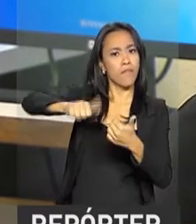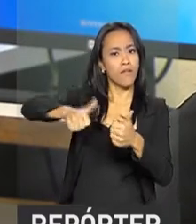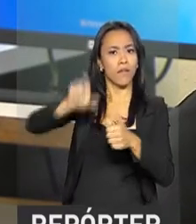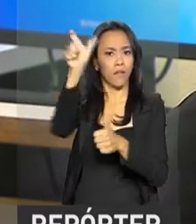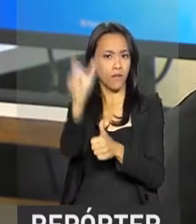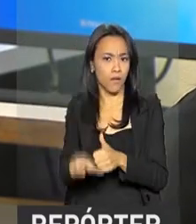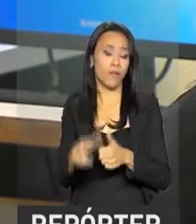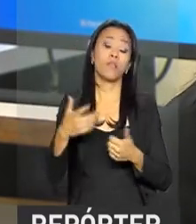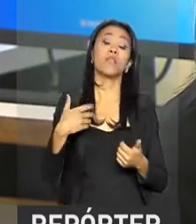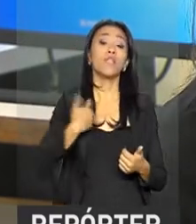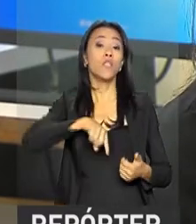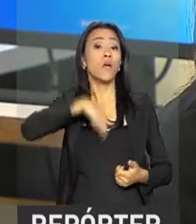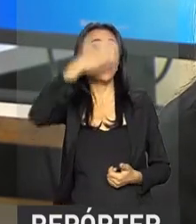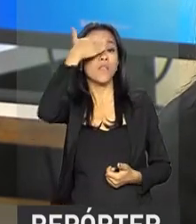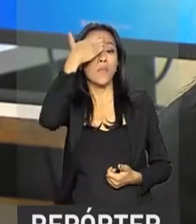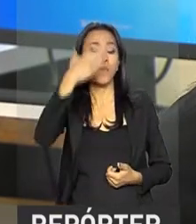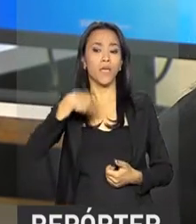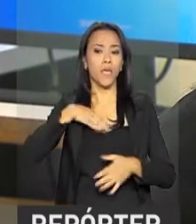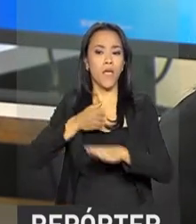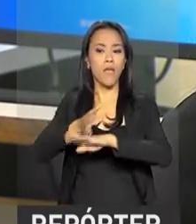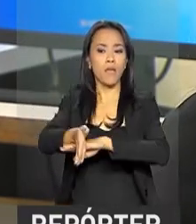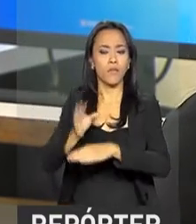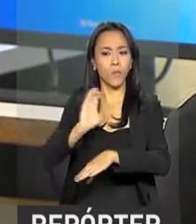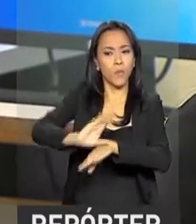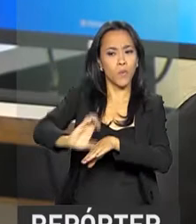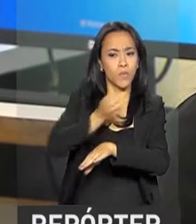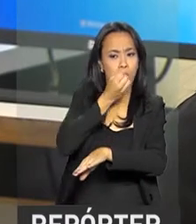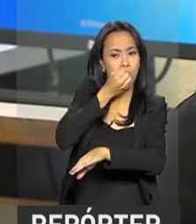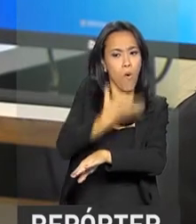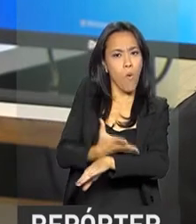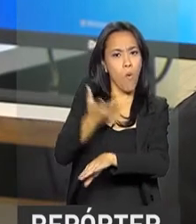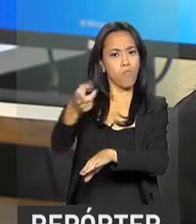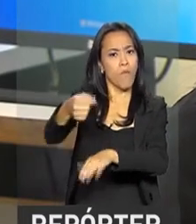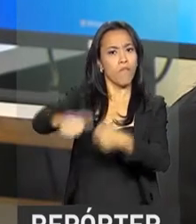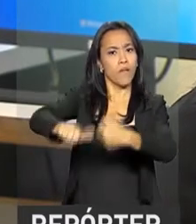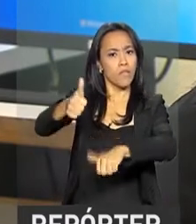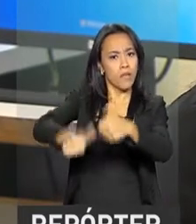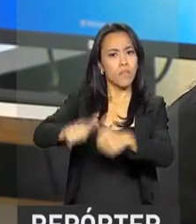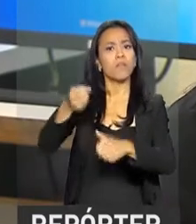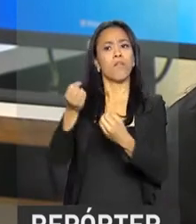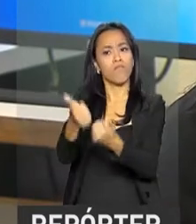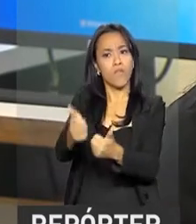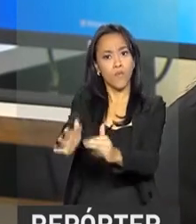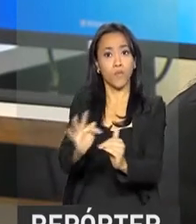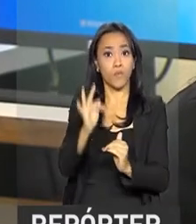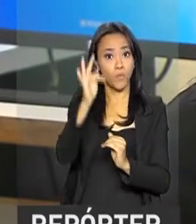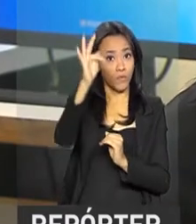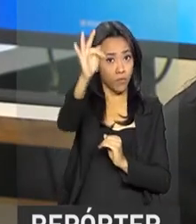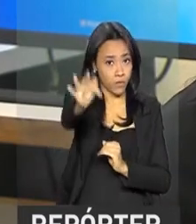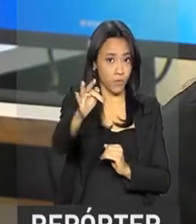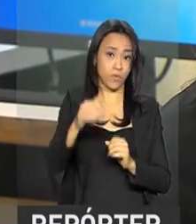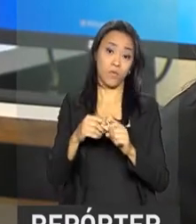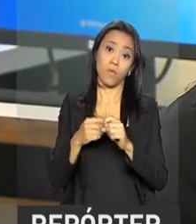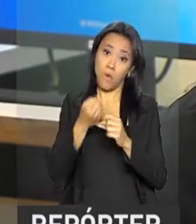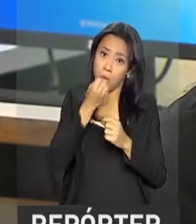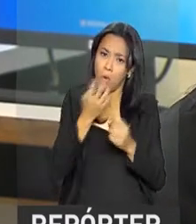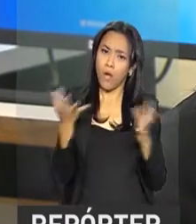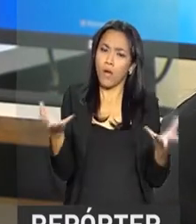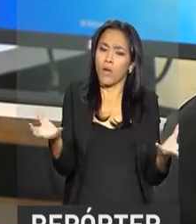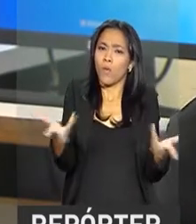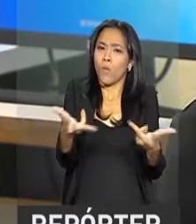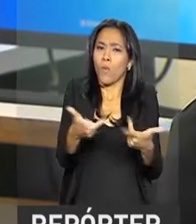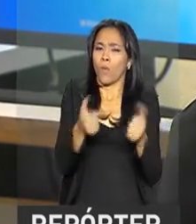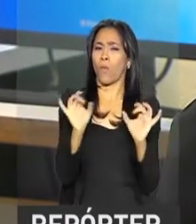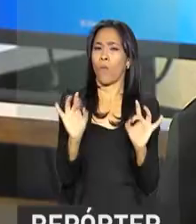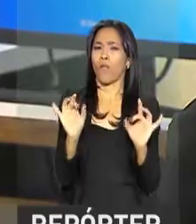curso que tenha um bom desempenho, que a gente tenha certeza de que vai ter no futuro uma boa qualidade no